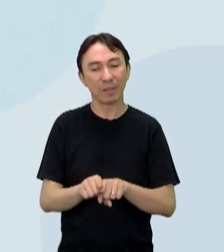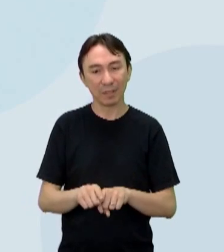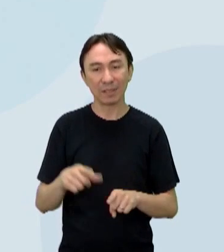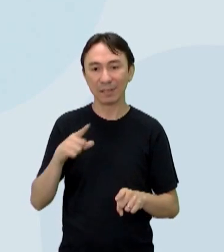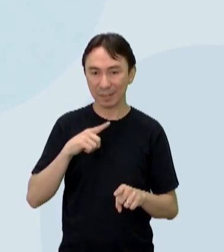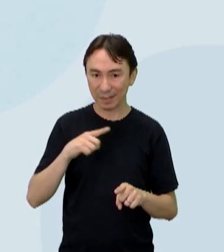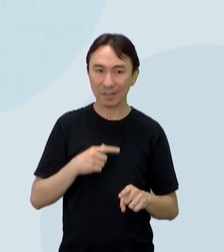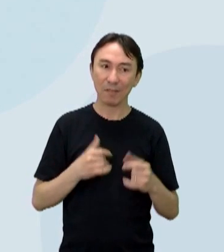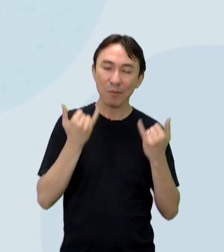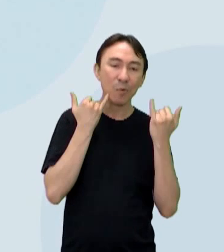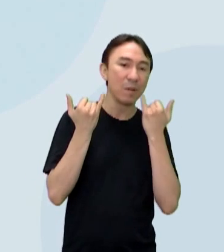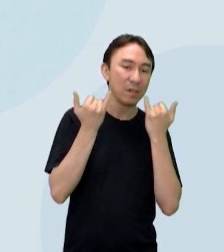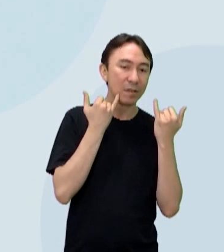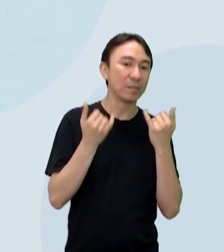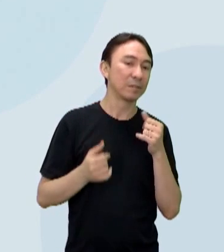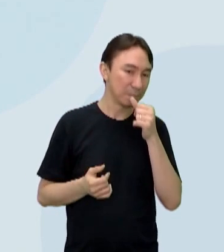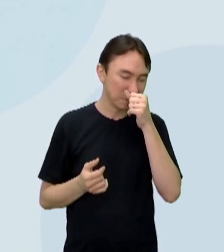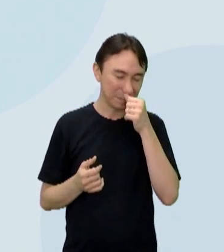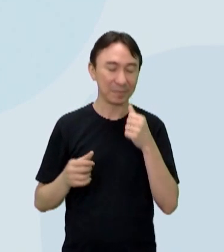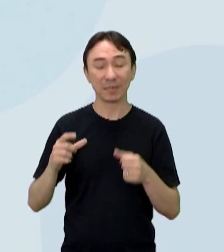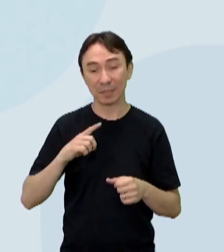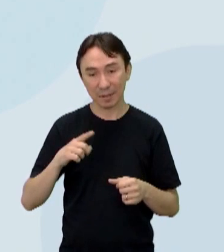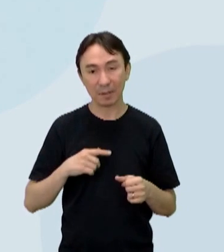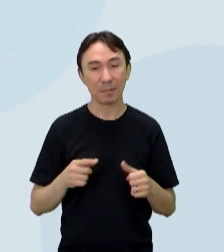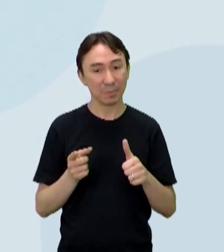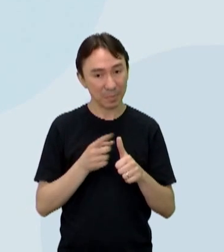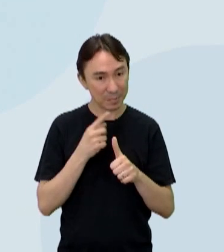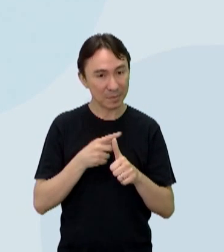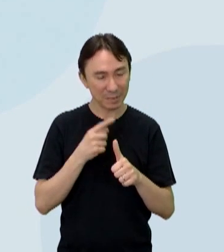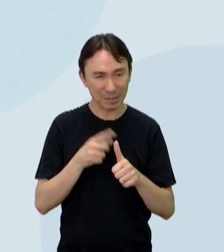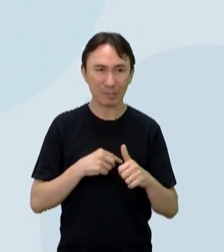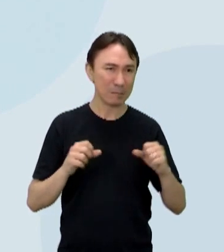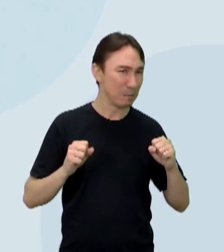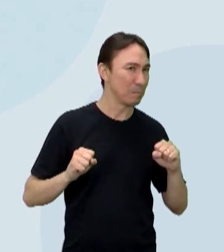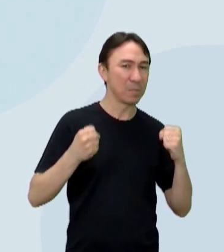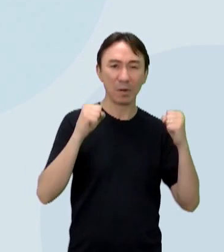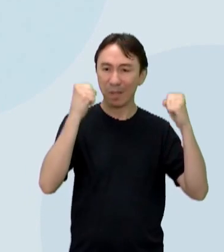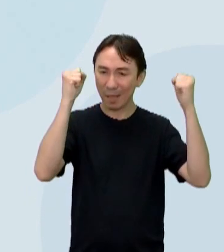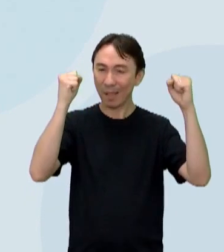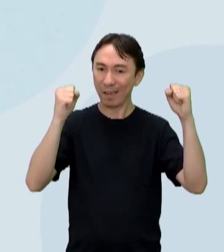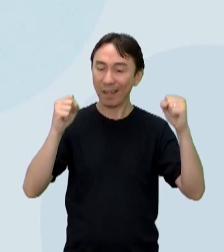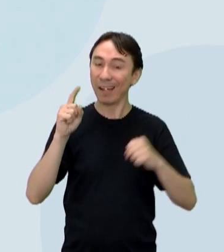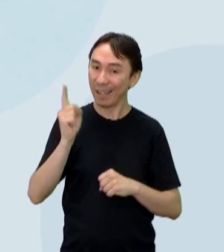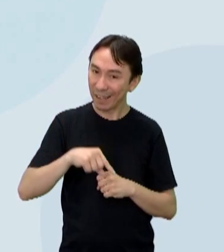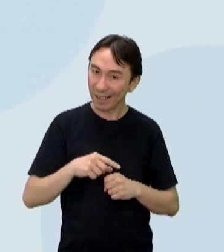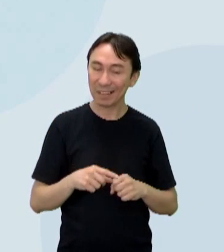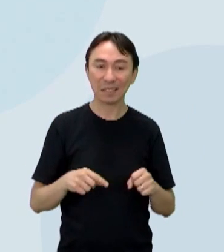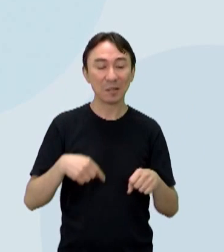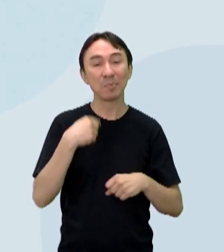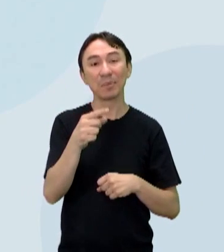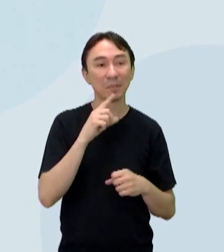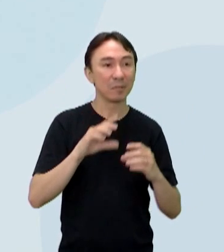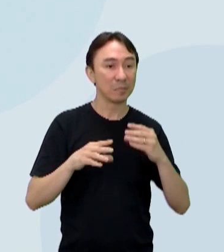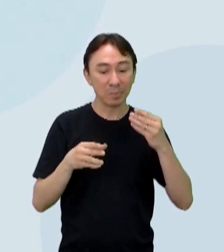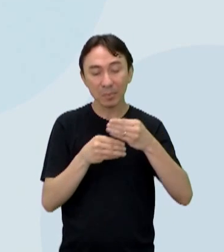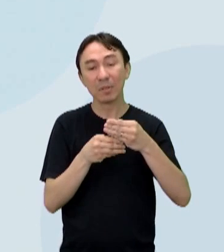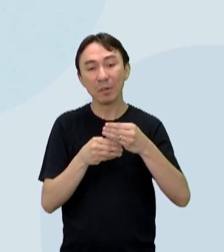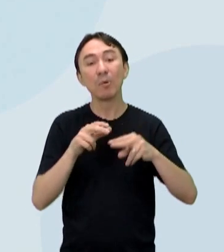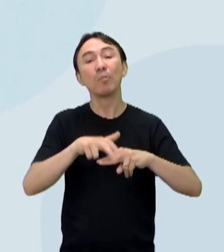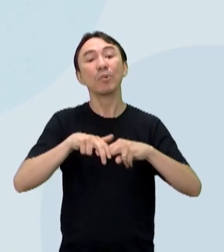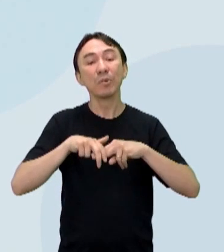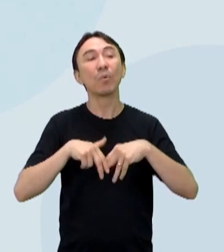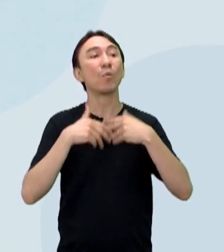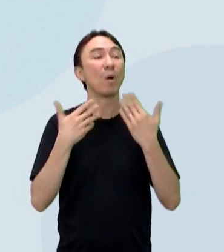informações que eu disse. Então, primeiro colocamos aí a tripulação começou a se rebelar, informação central, e ele vem complementando. Qual o